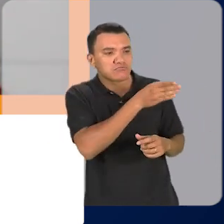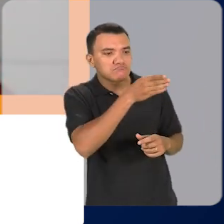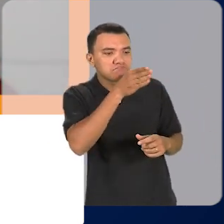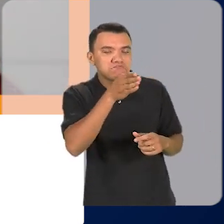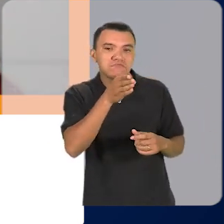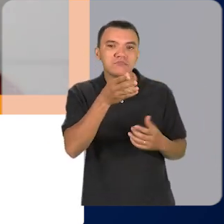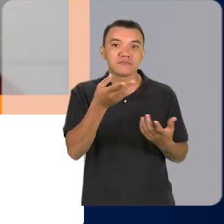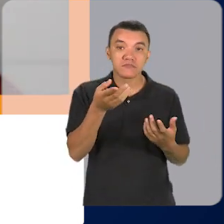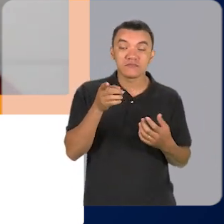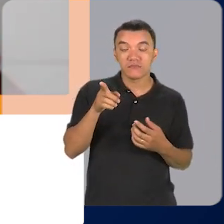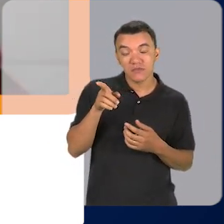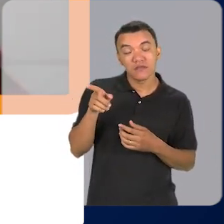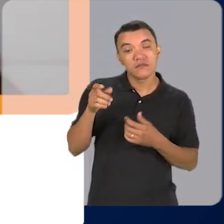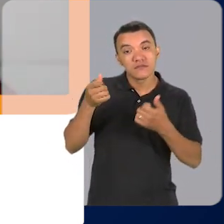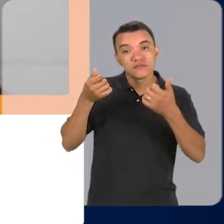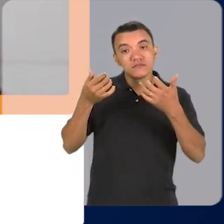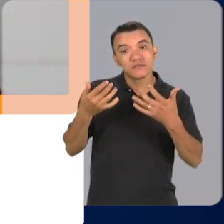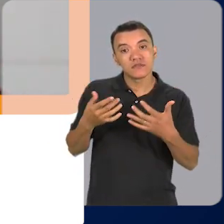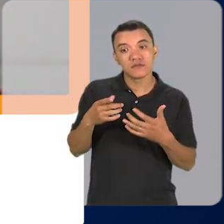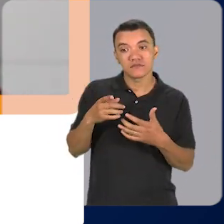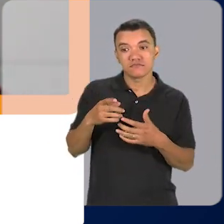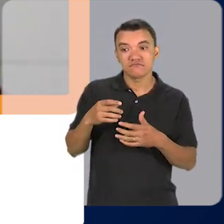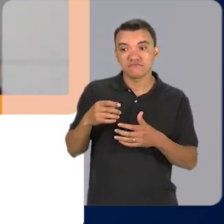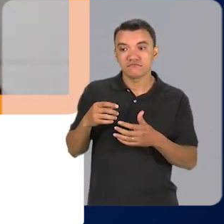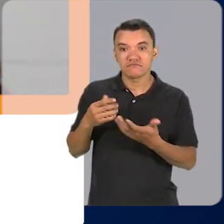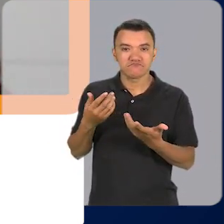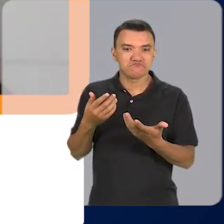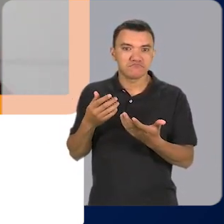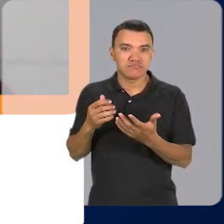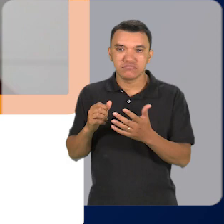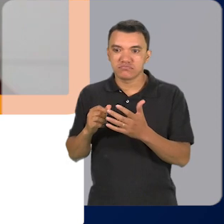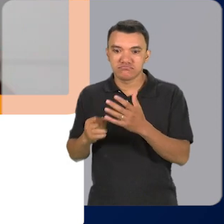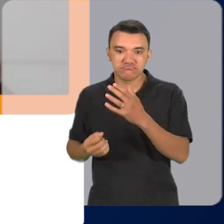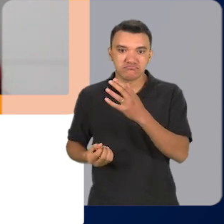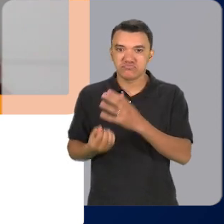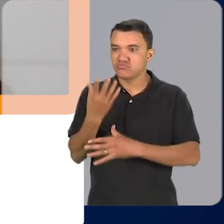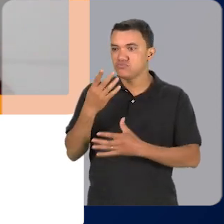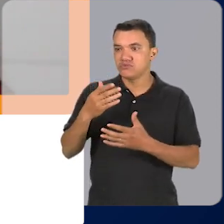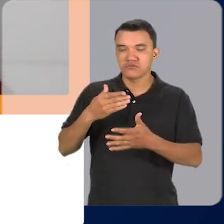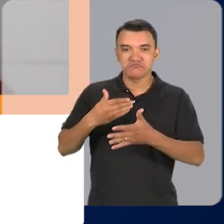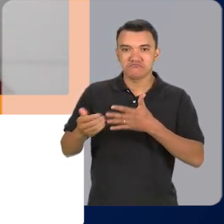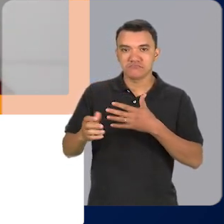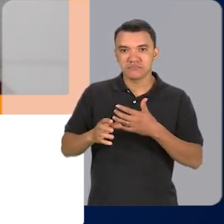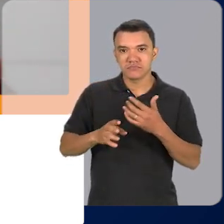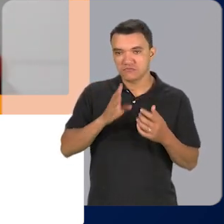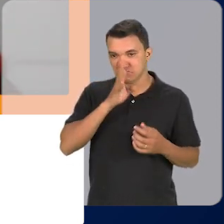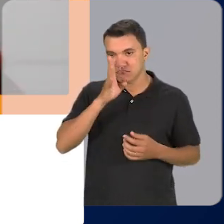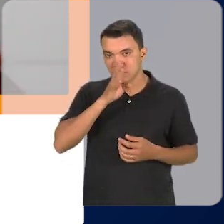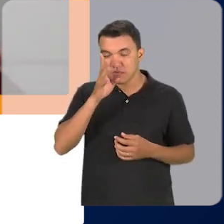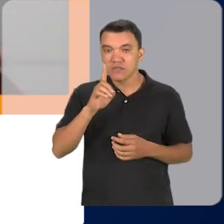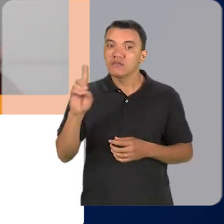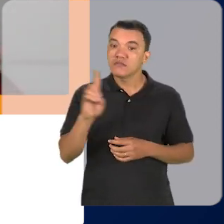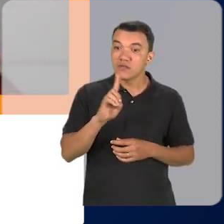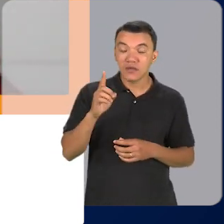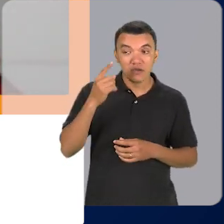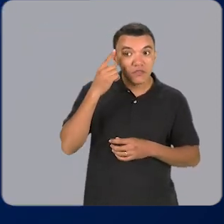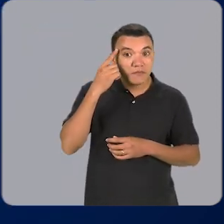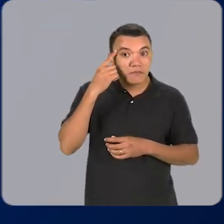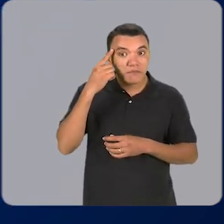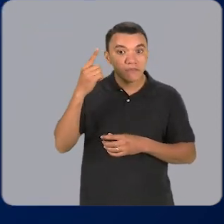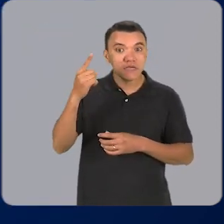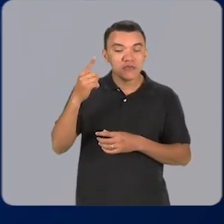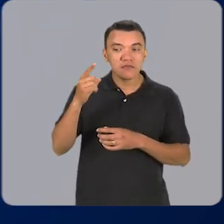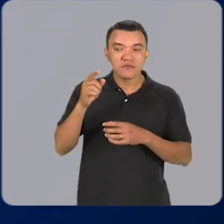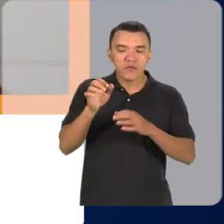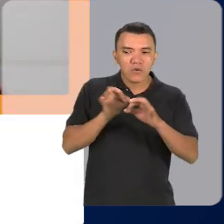não é um pregoeiro por acidente. Ele idealiza o seu fazer, ele idealiza a sua performance. Do começo ao fim,